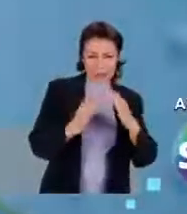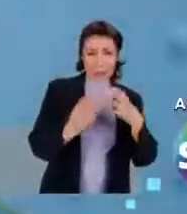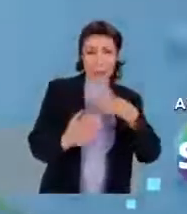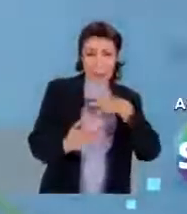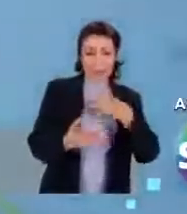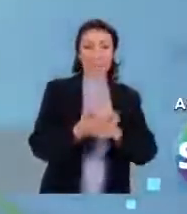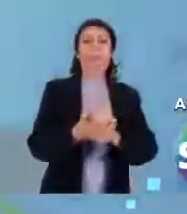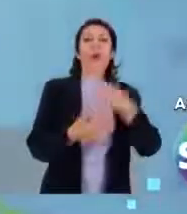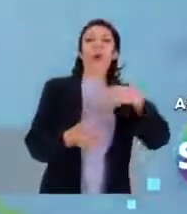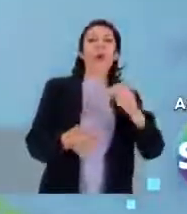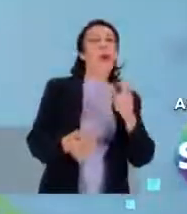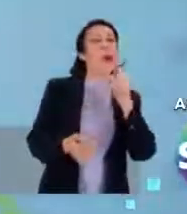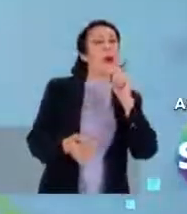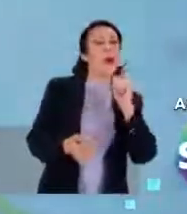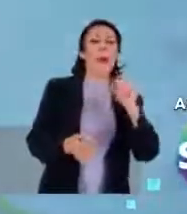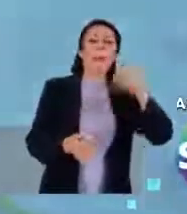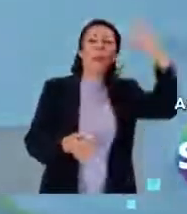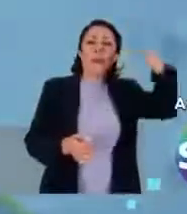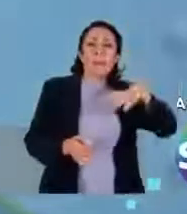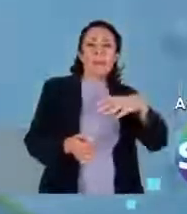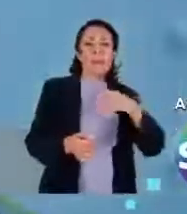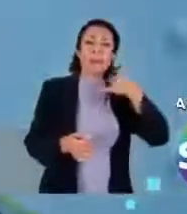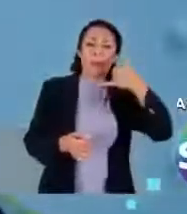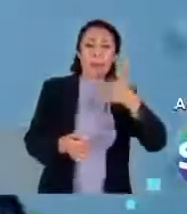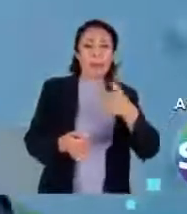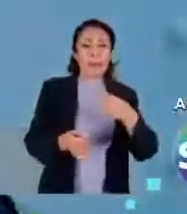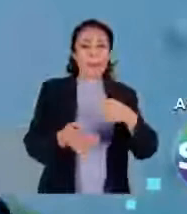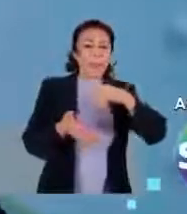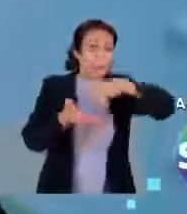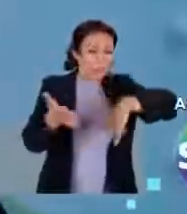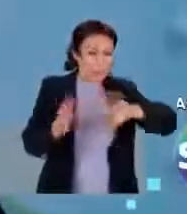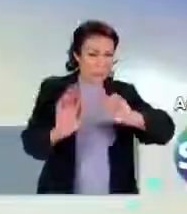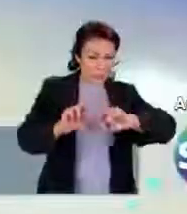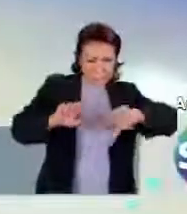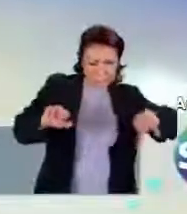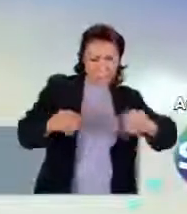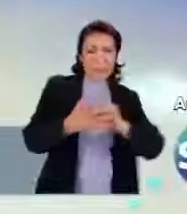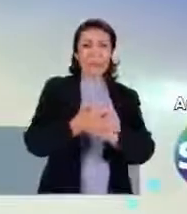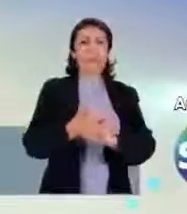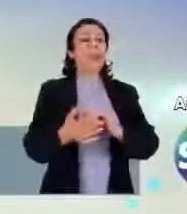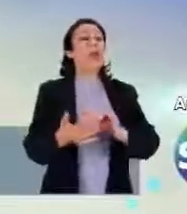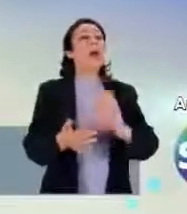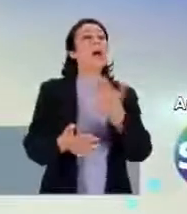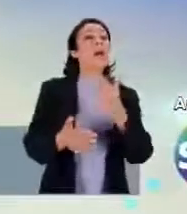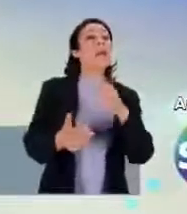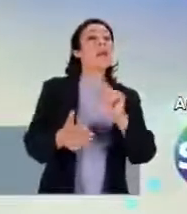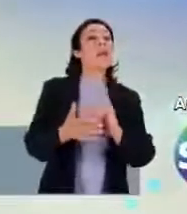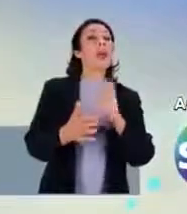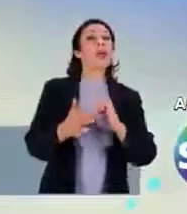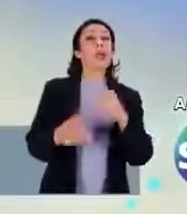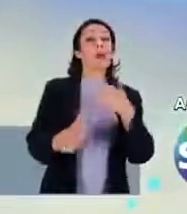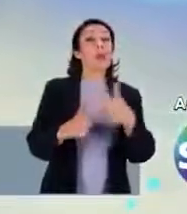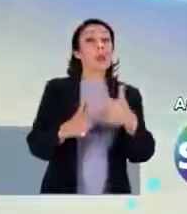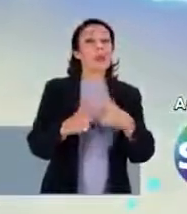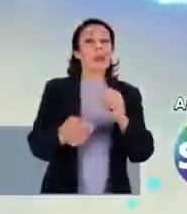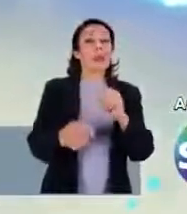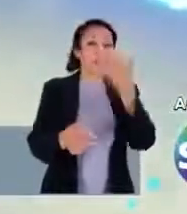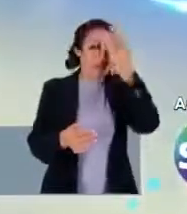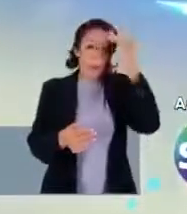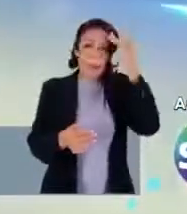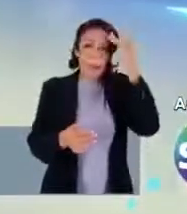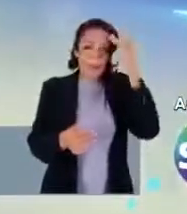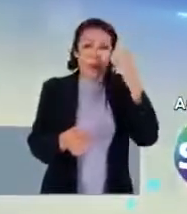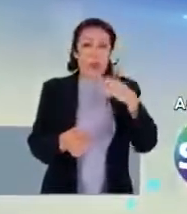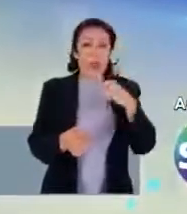nas contas de água de luz de telefone etc quando isso acontece começa a girar uma traquitana que o cabra fez um um um